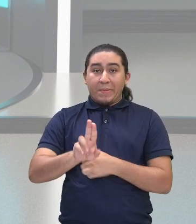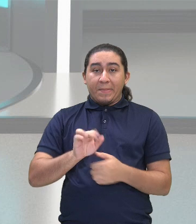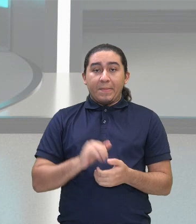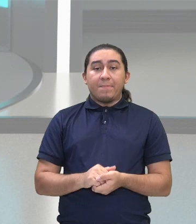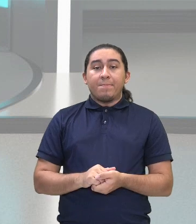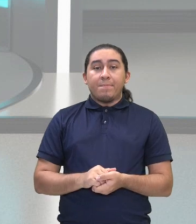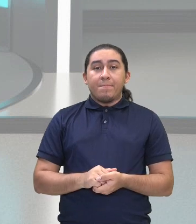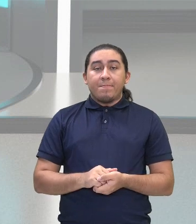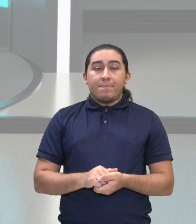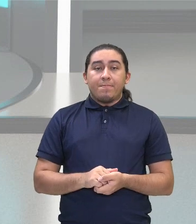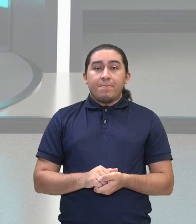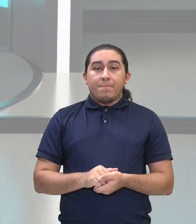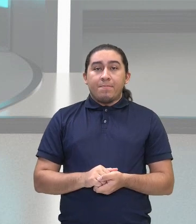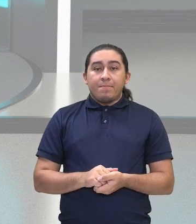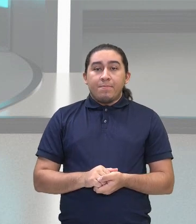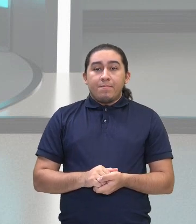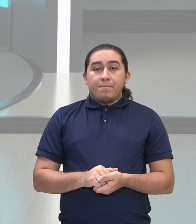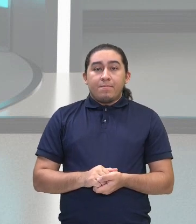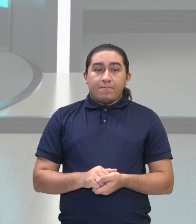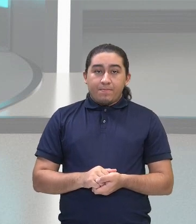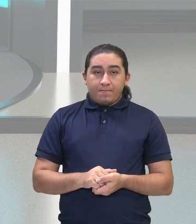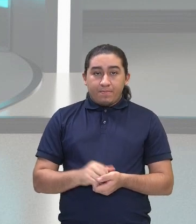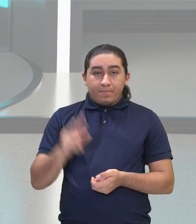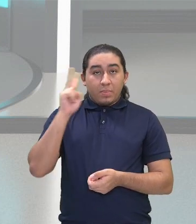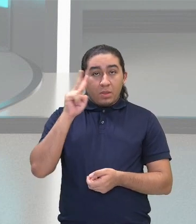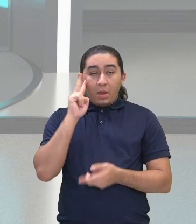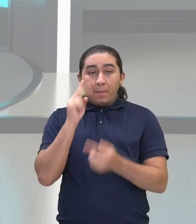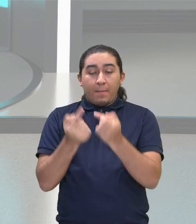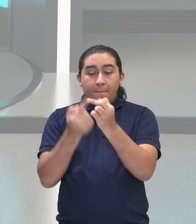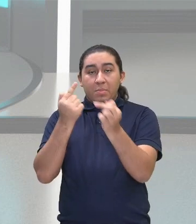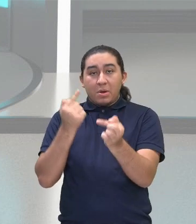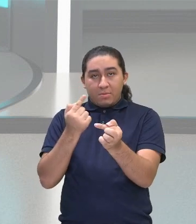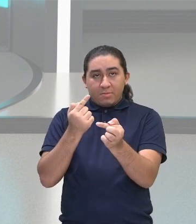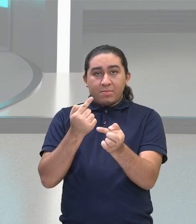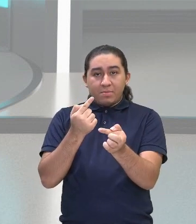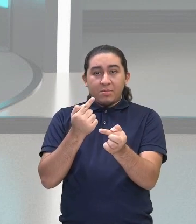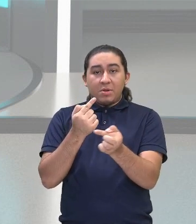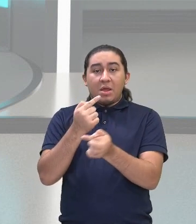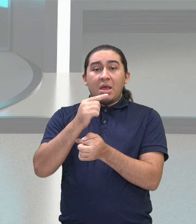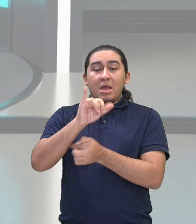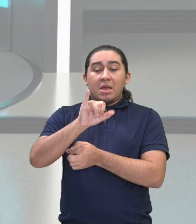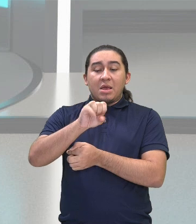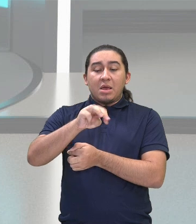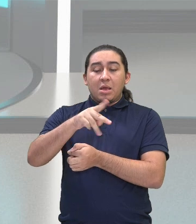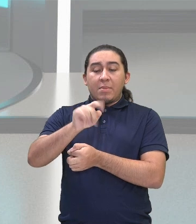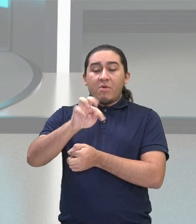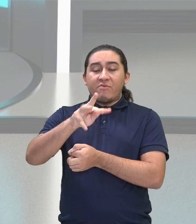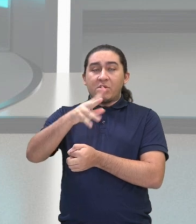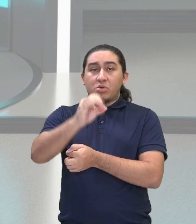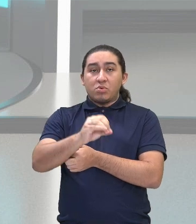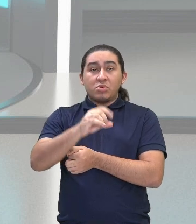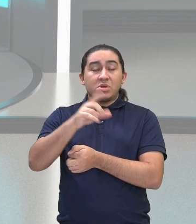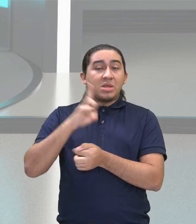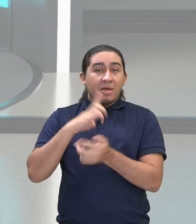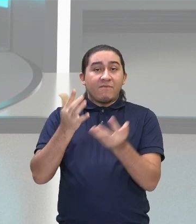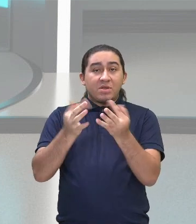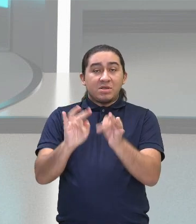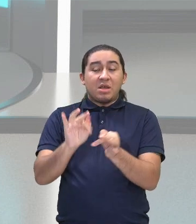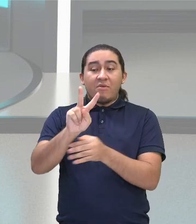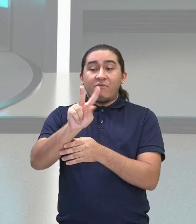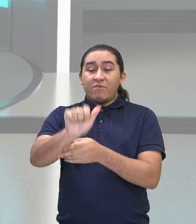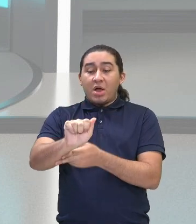o pretérito imperfeito termina com o vá. É V e A. Eu